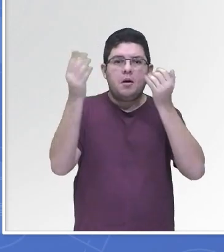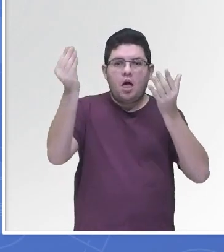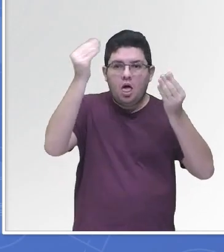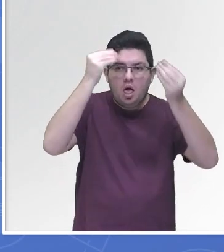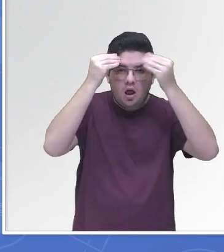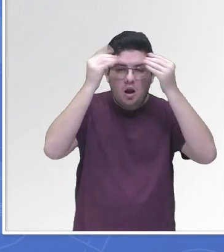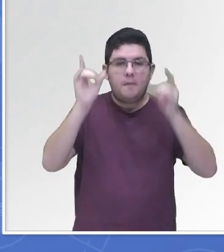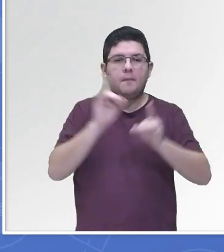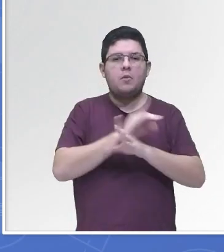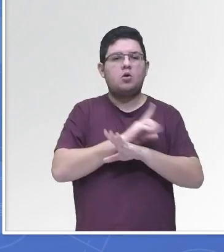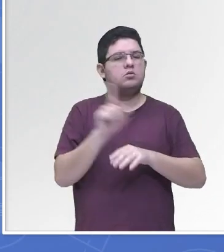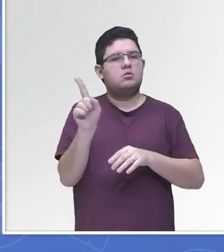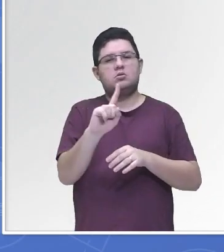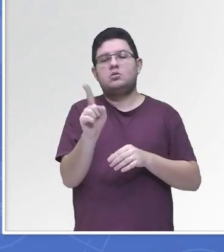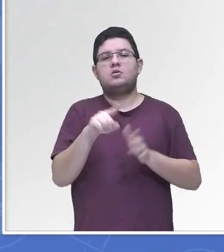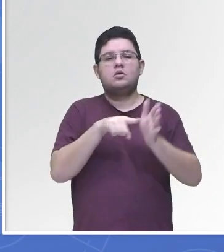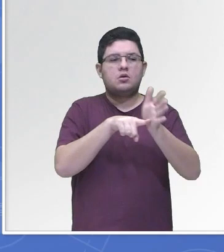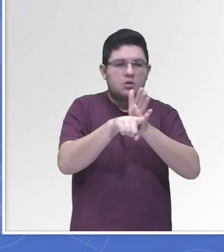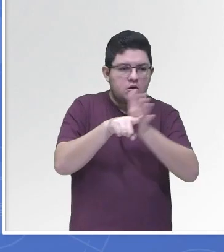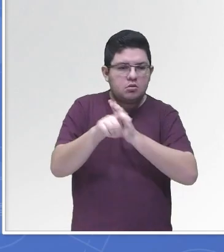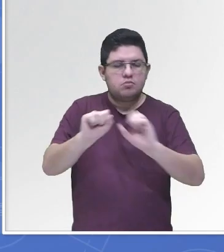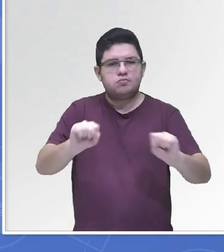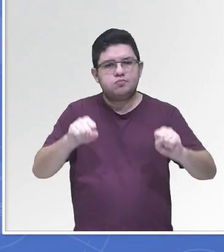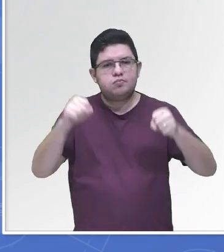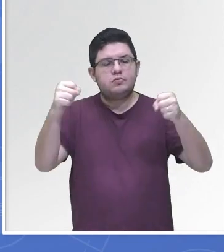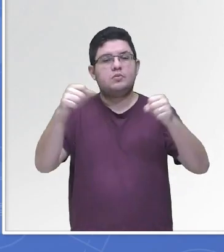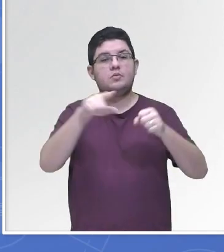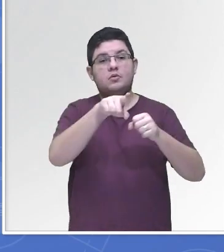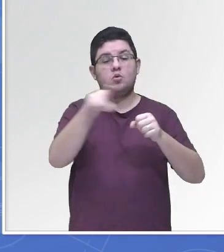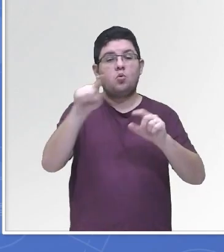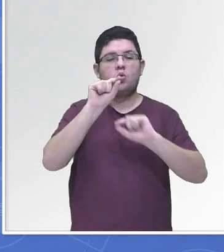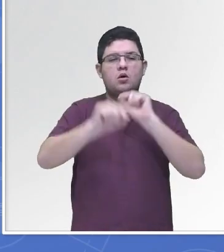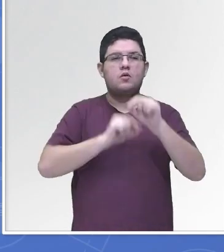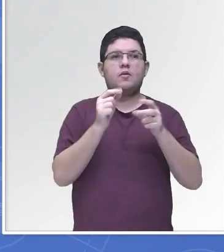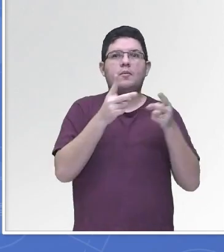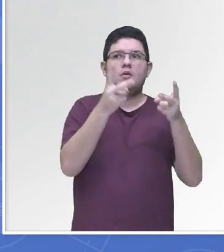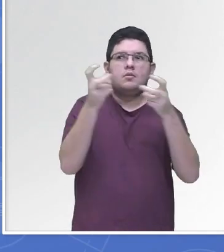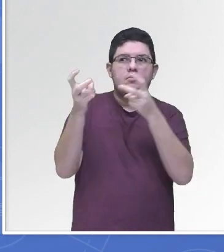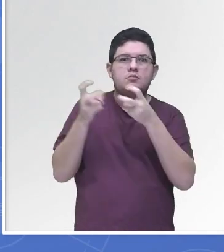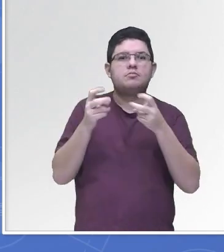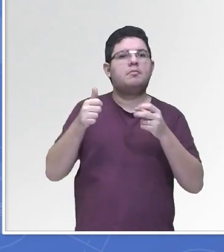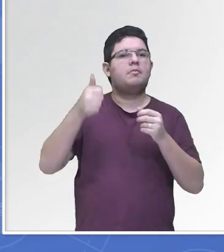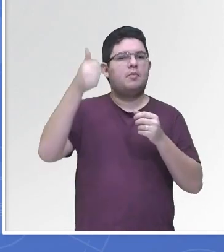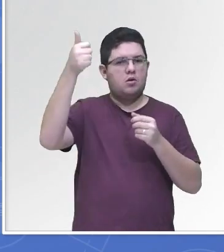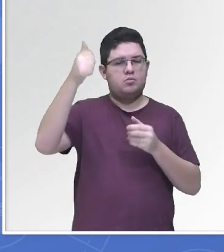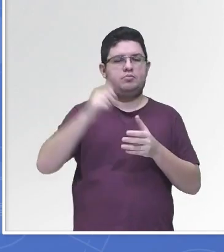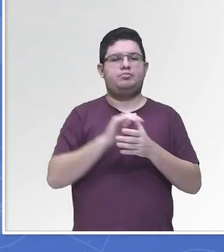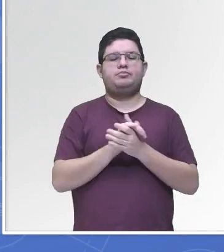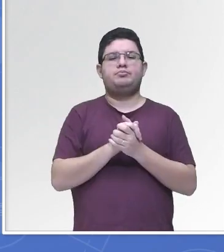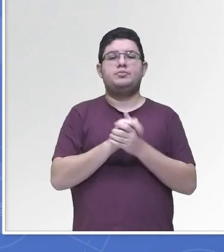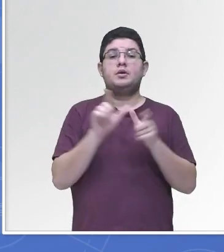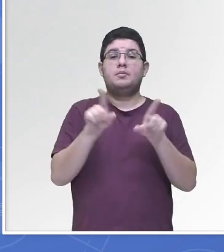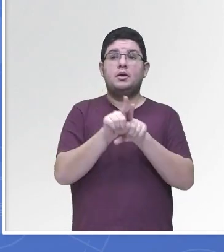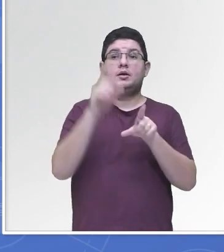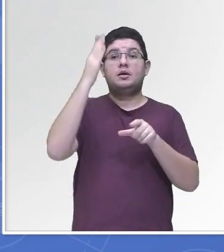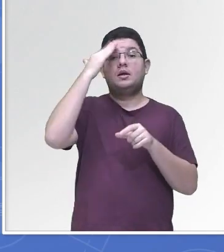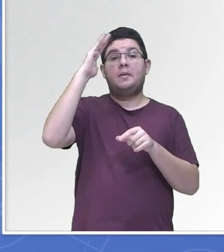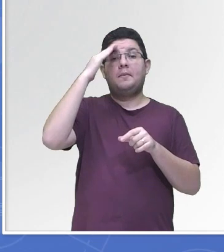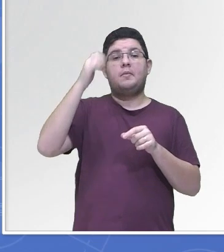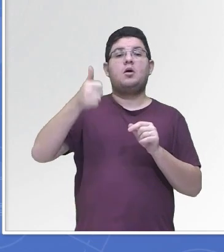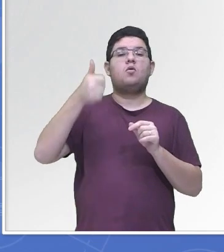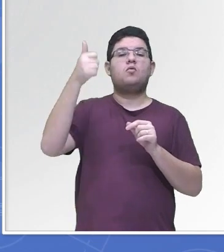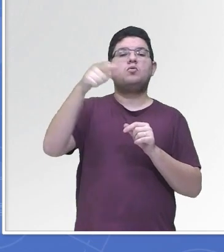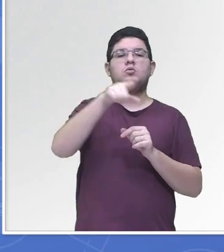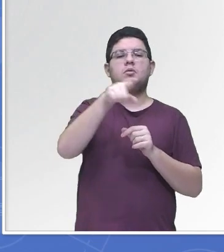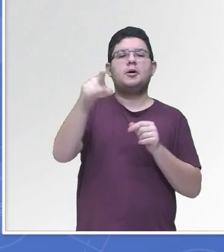Busquem, pesquisem, vão atrás, porque vocês vão começar a perceber melhor isso daí. E ao entender melhor isso daí, vocês vão perceber que vocês